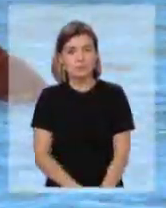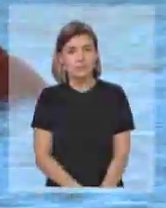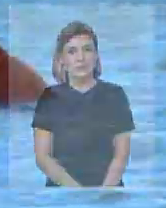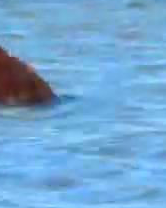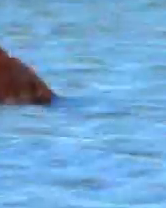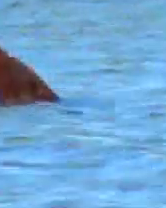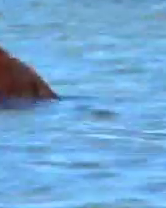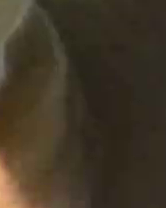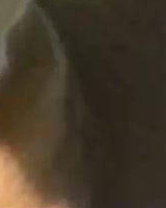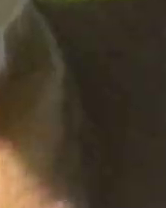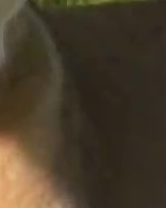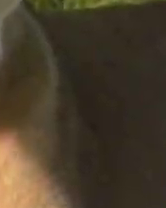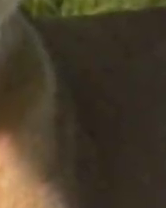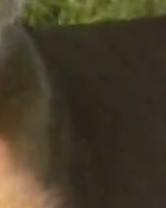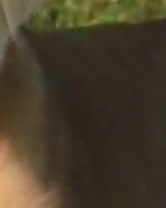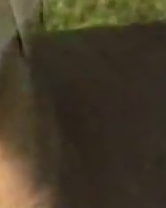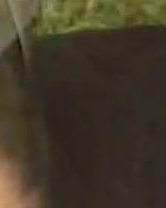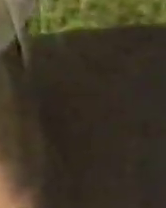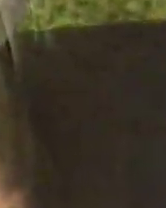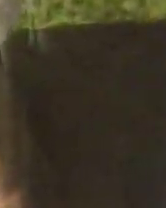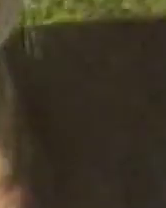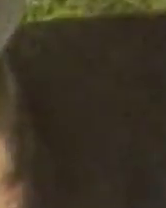térmico.